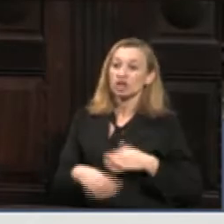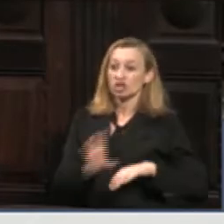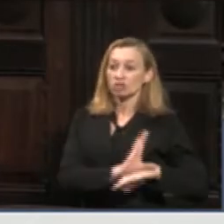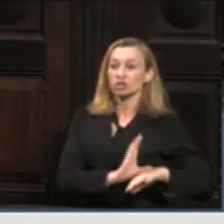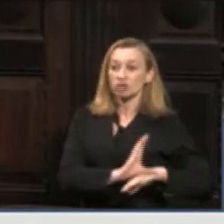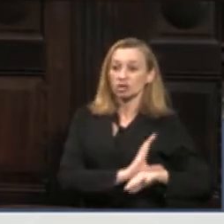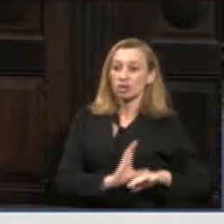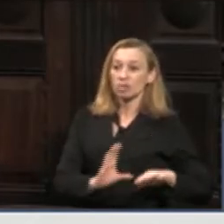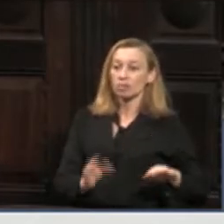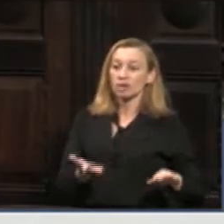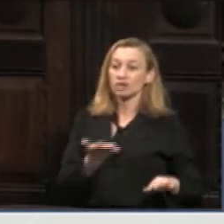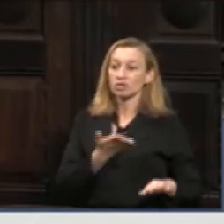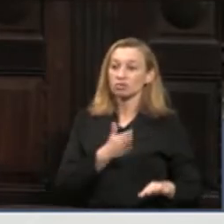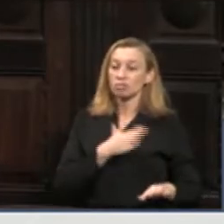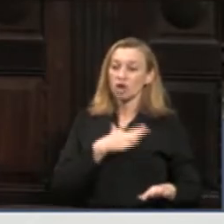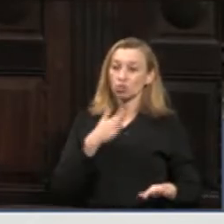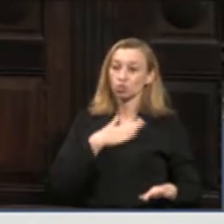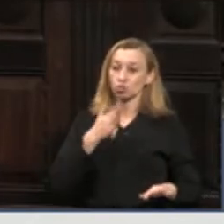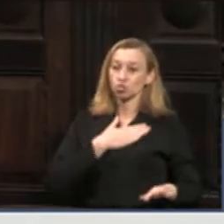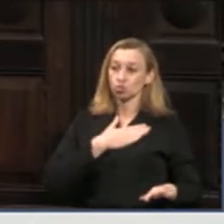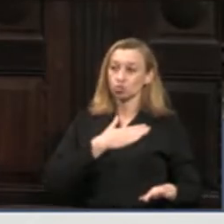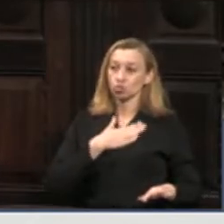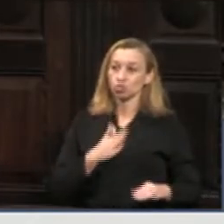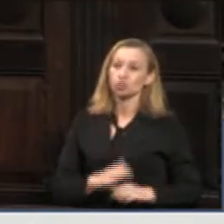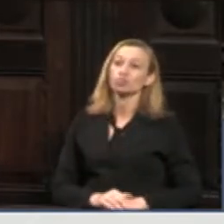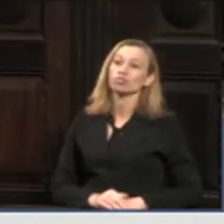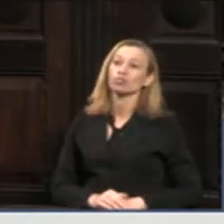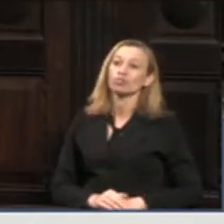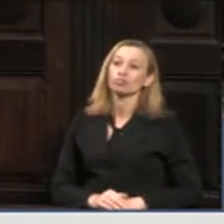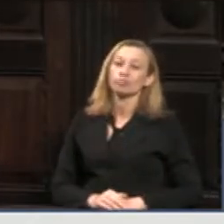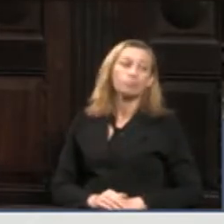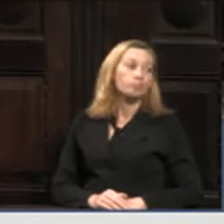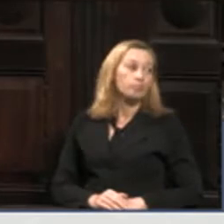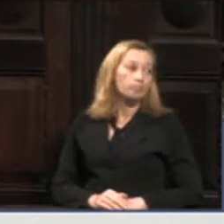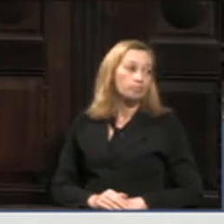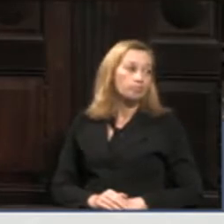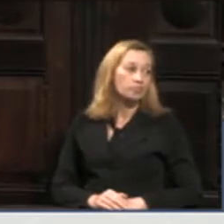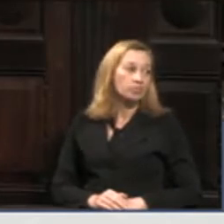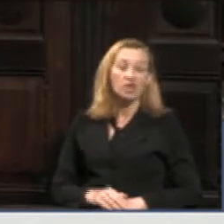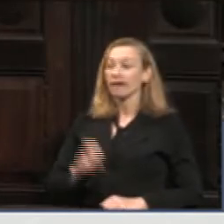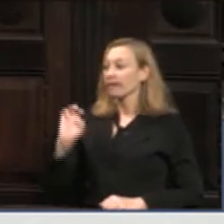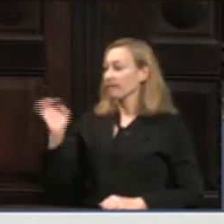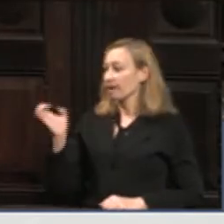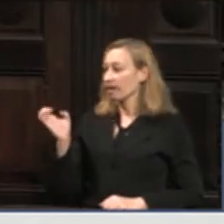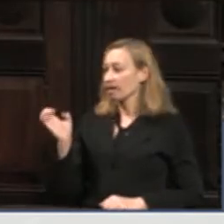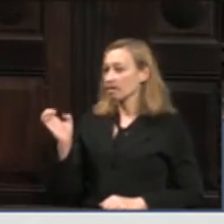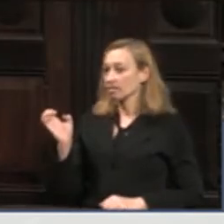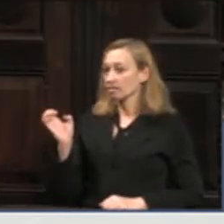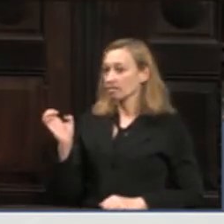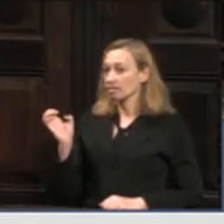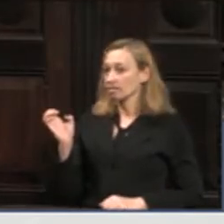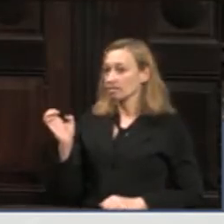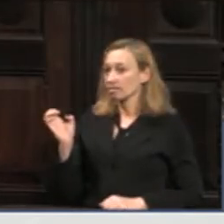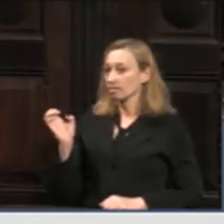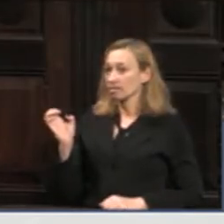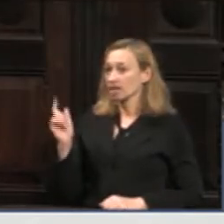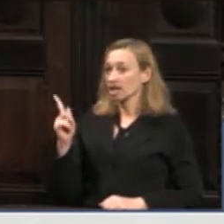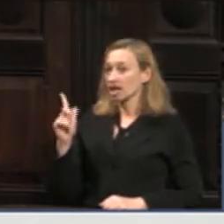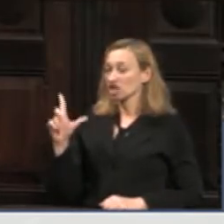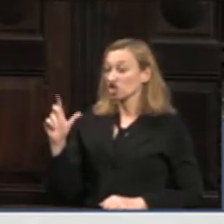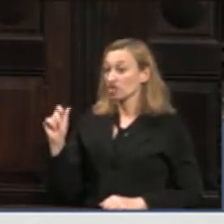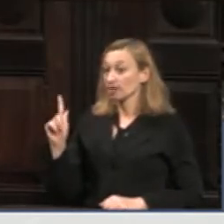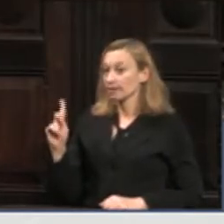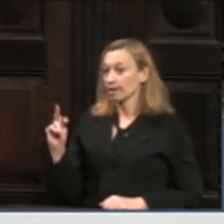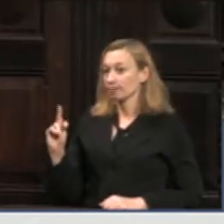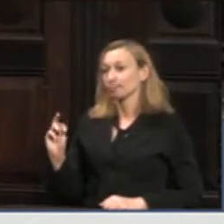Defendem a Constituição para os negros, para os gays, lésbicas, ou para as religiões dos